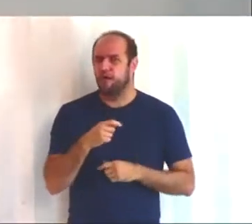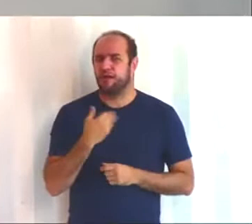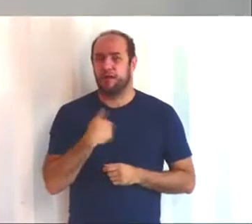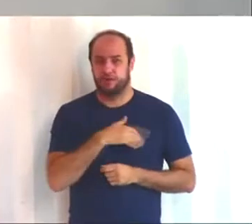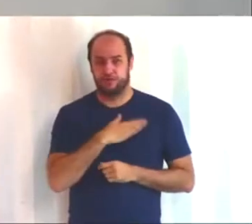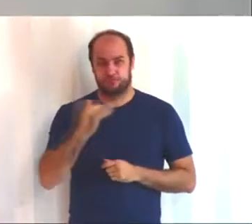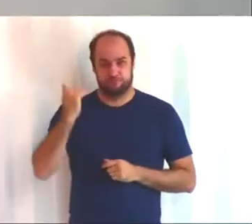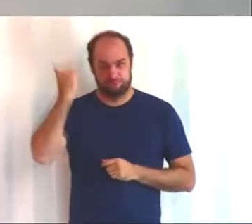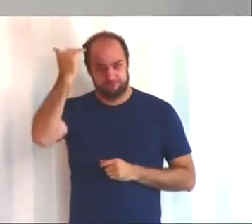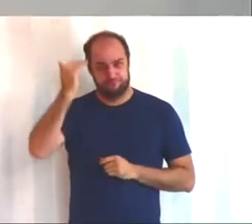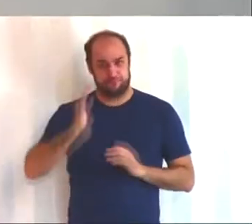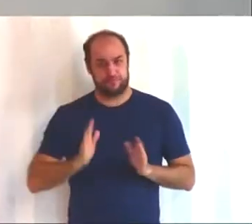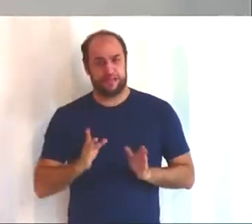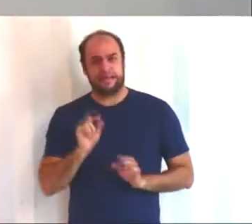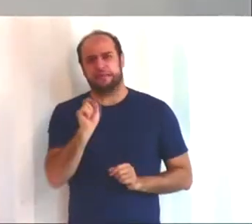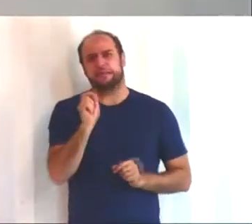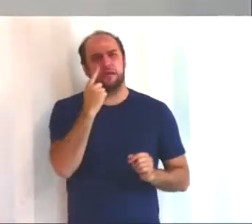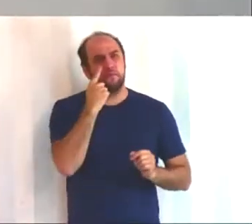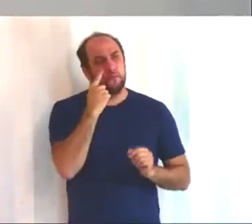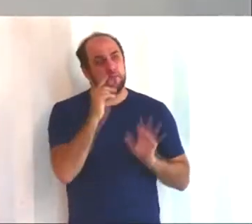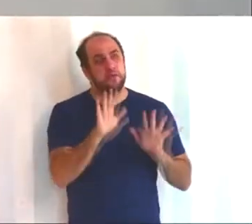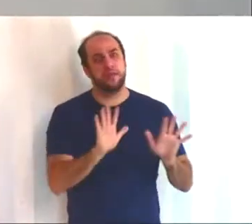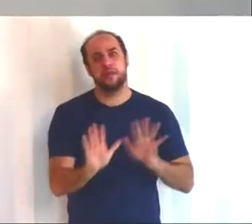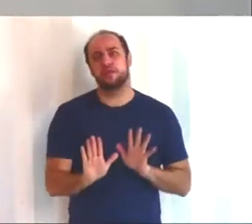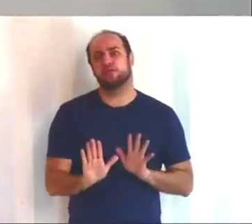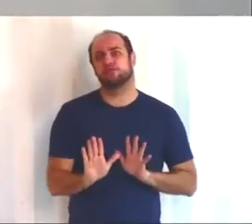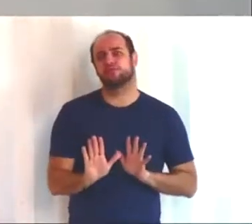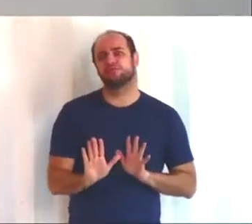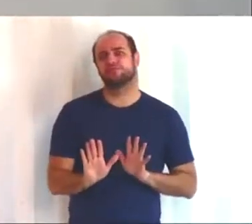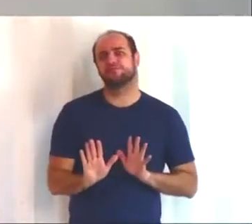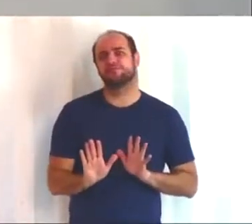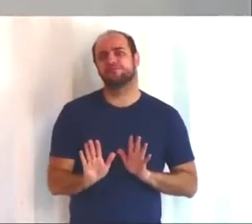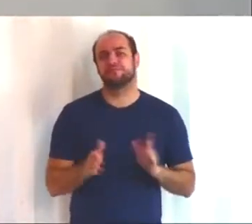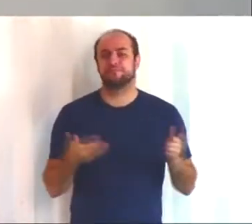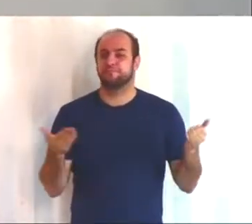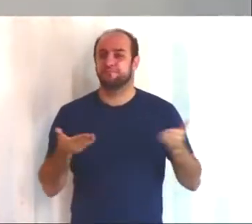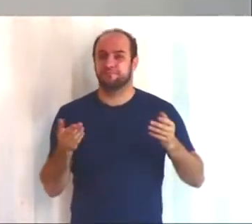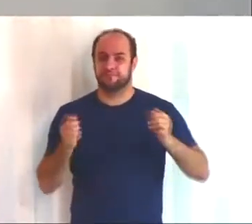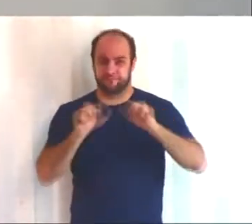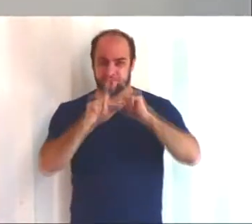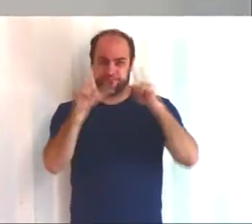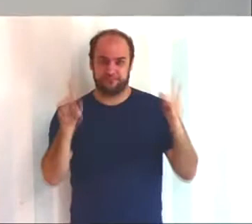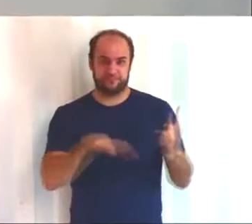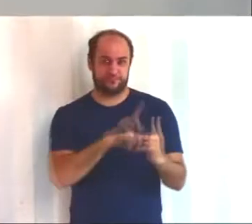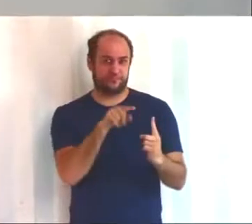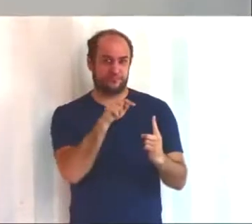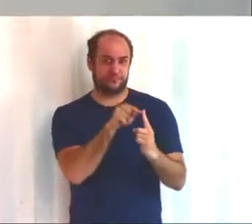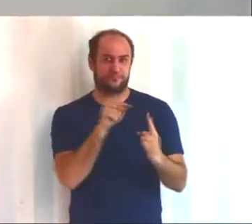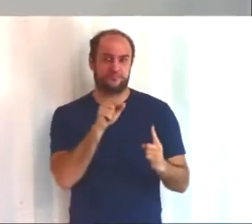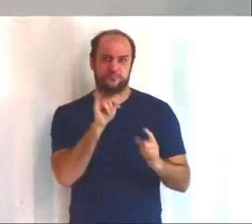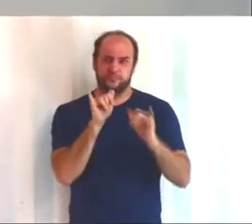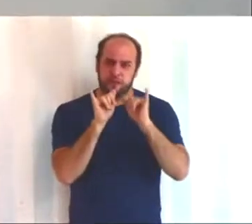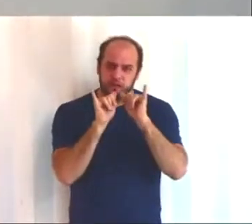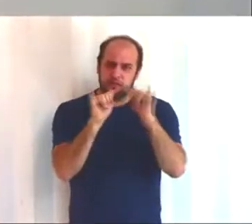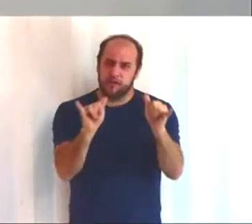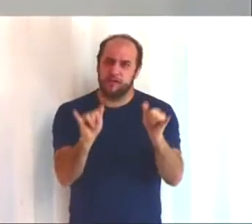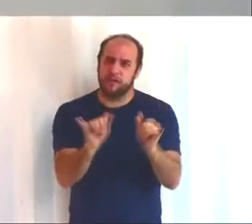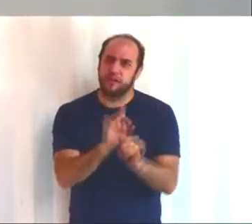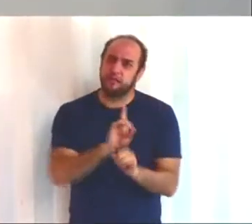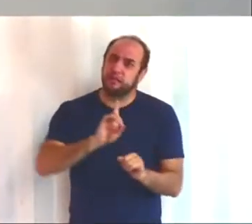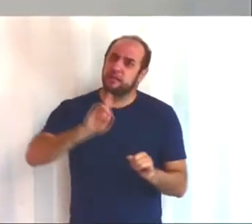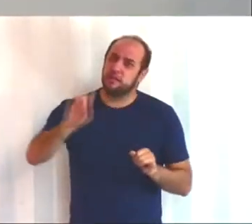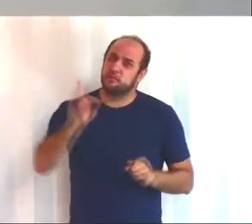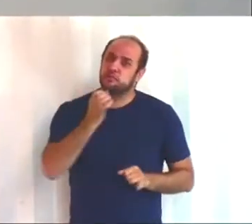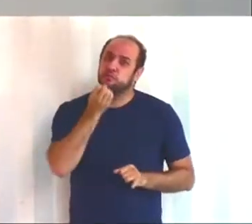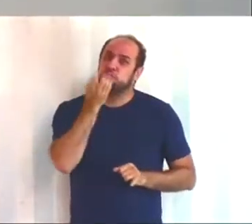o que é perigo para nós? Meu objetivo nessa manhã é falar que Deus, o